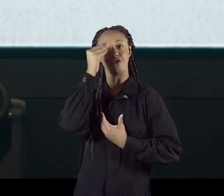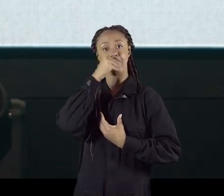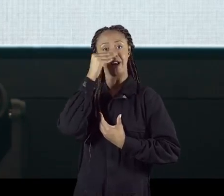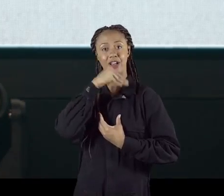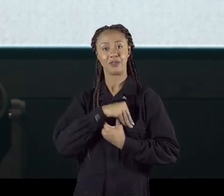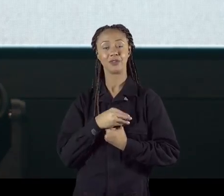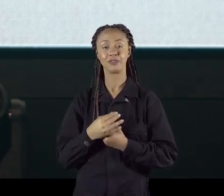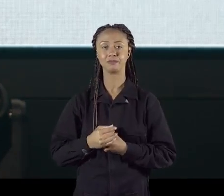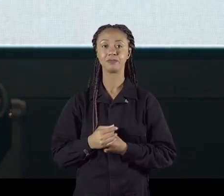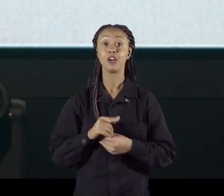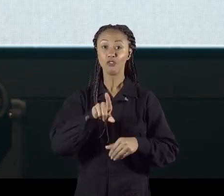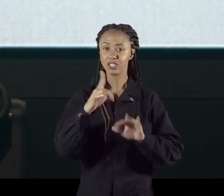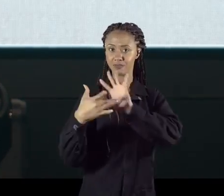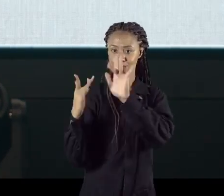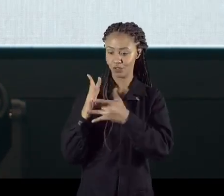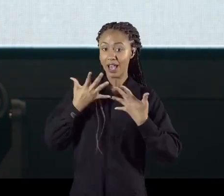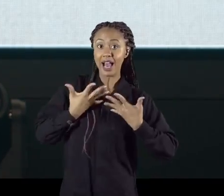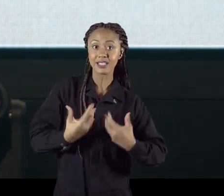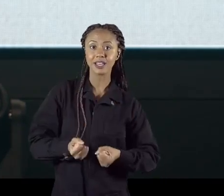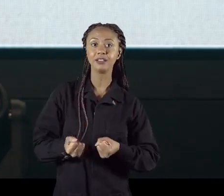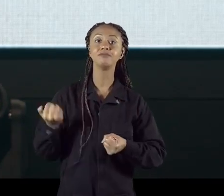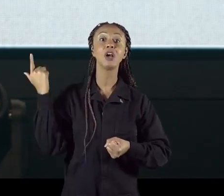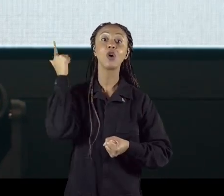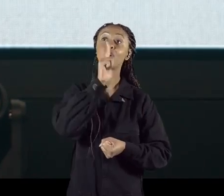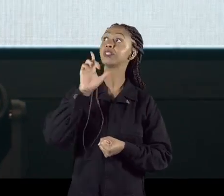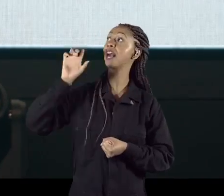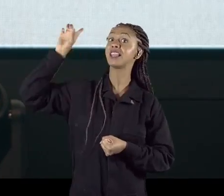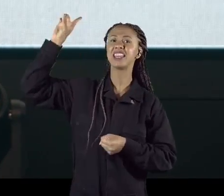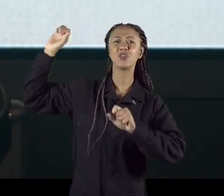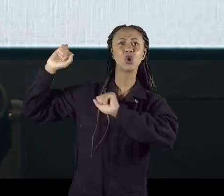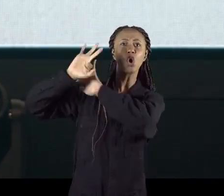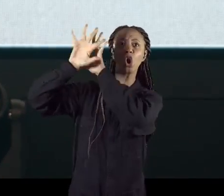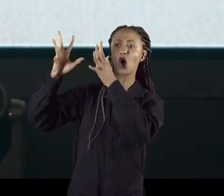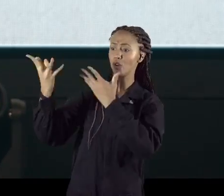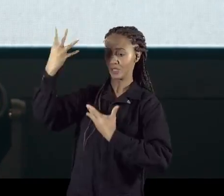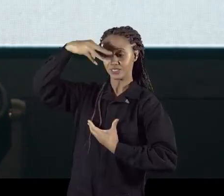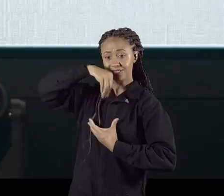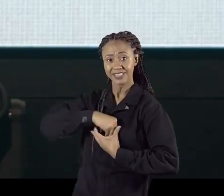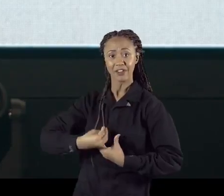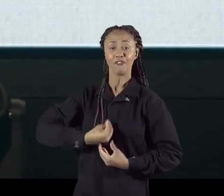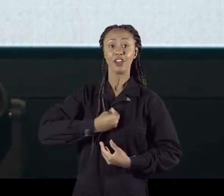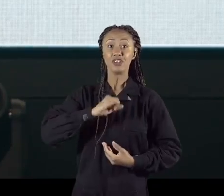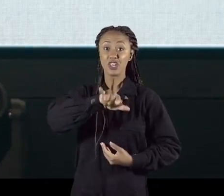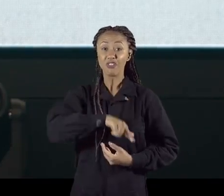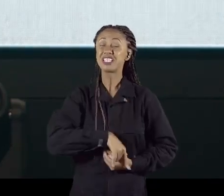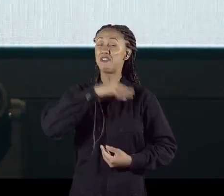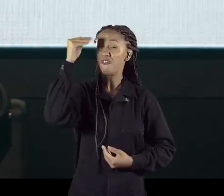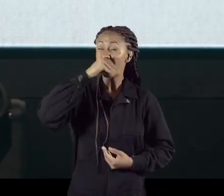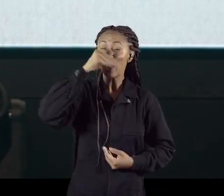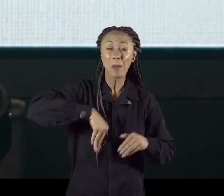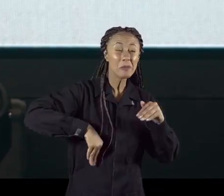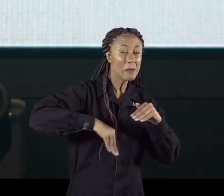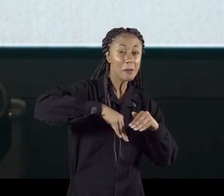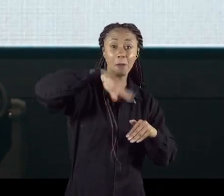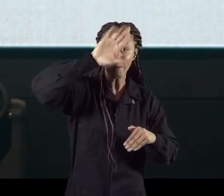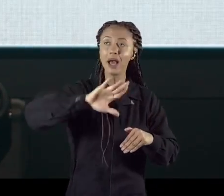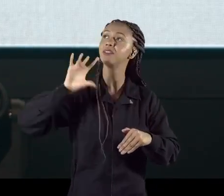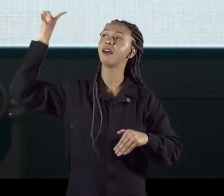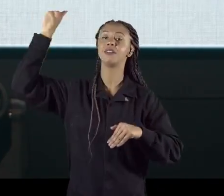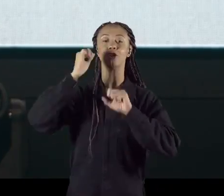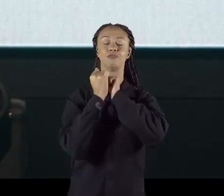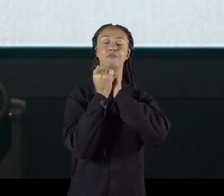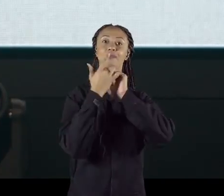Quando você aceita Jesus o teus da Glória paz habita em você então quanto mais Barros você for mas ele vai brilhar